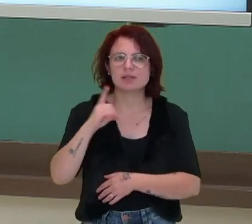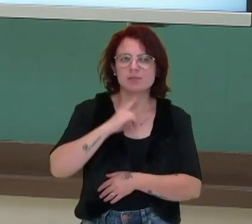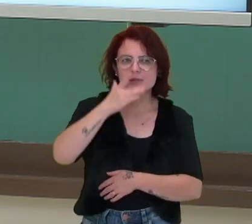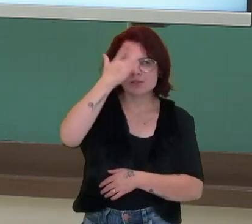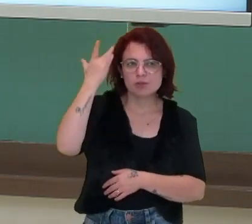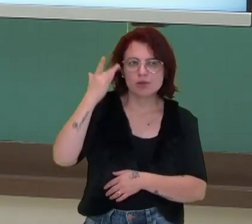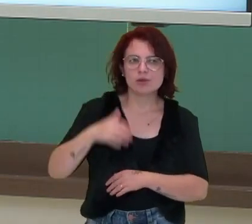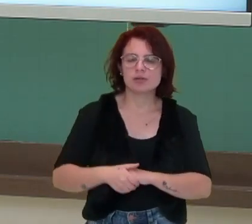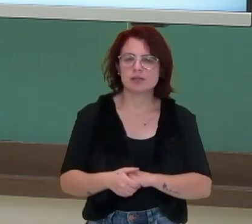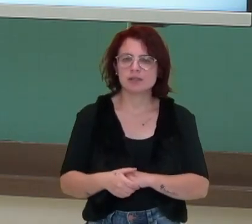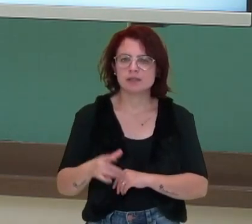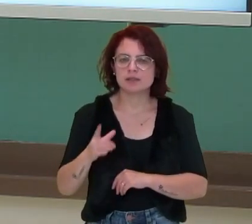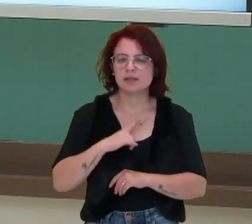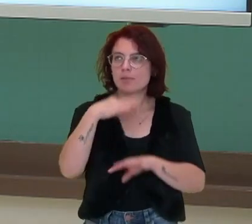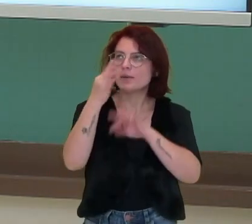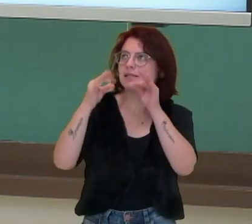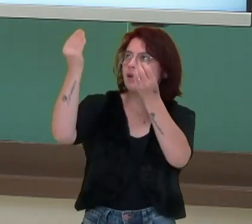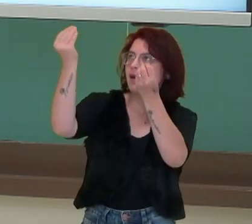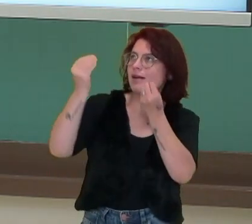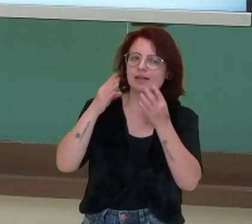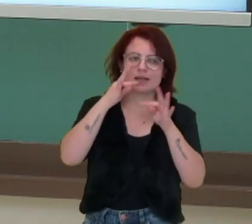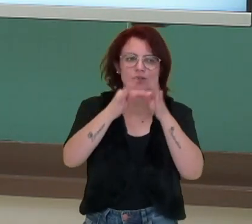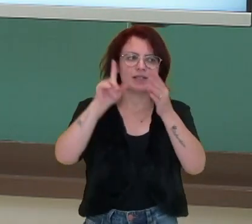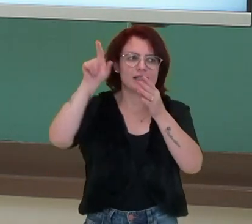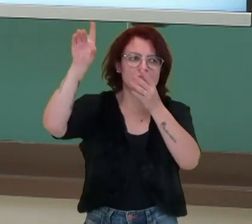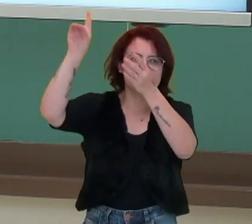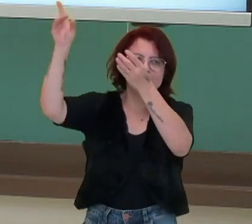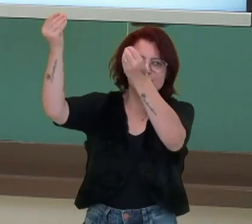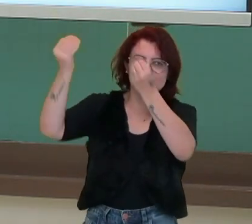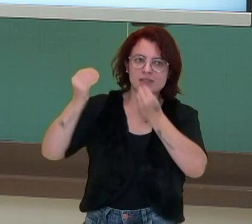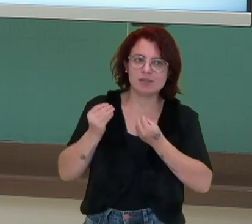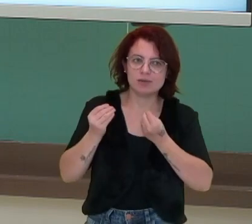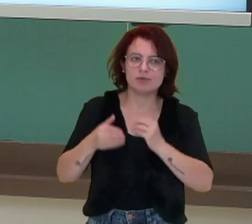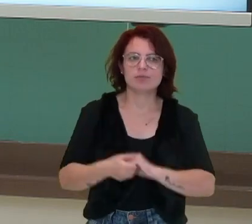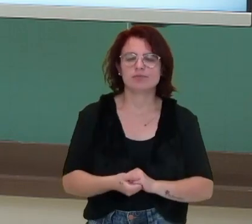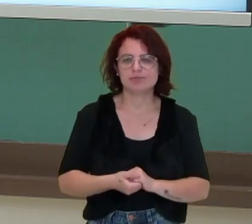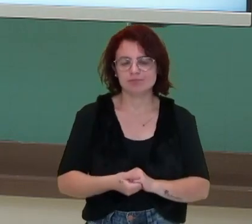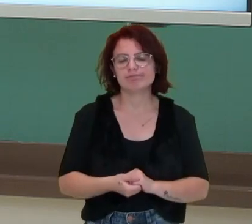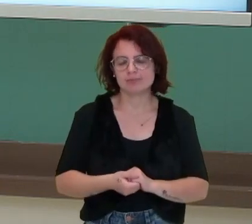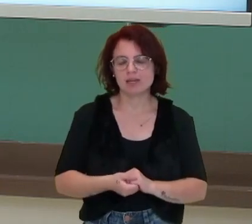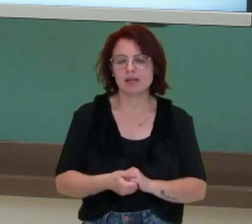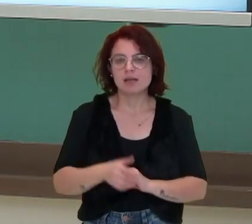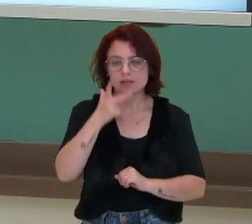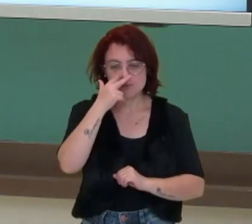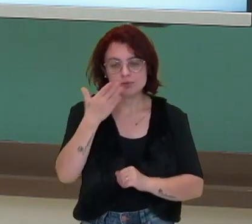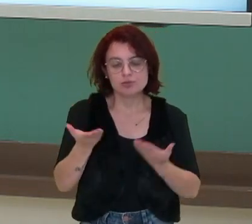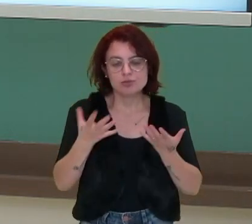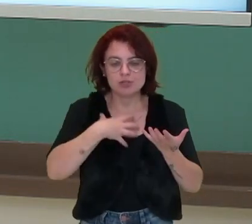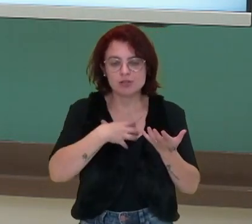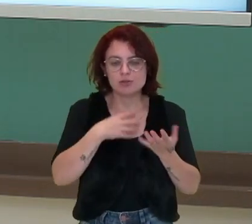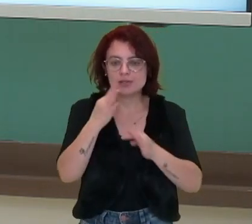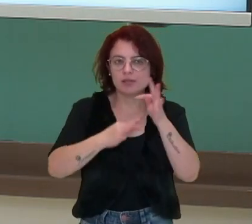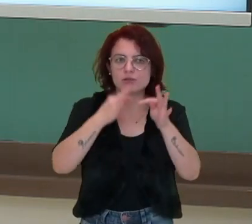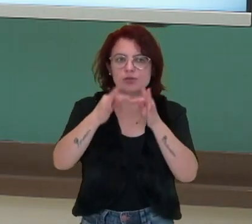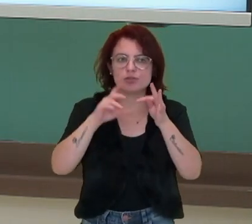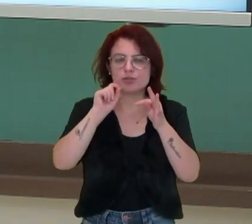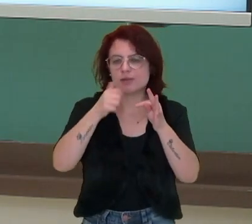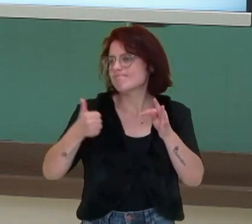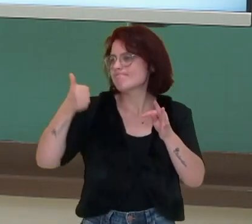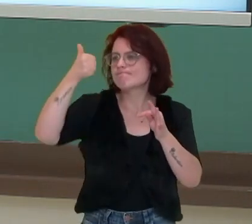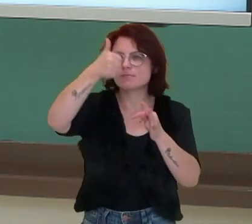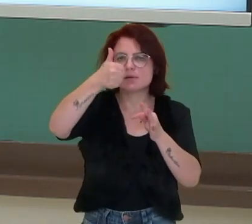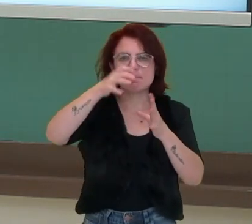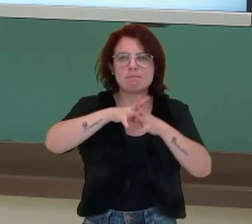eles colocam um presente dos deuses a tecnologia para a Itália. Então isso que é colocado dessa forma. Então eles colocam a tecnologia como A